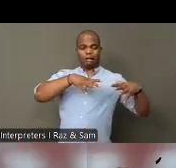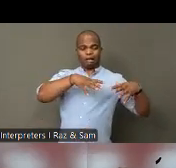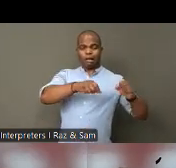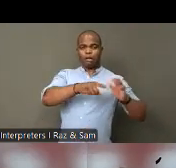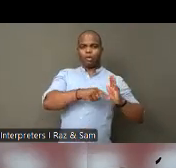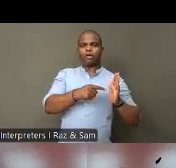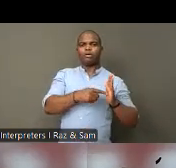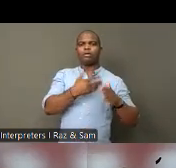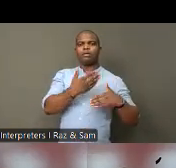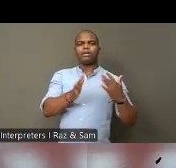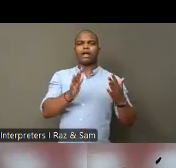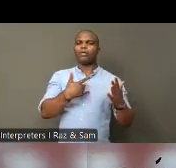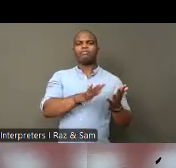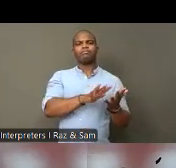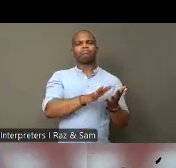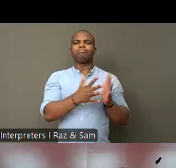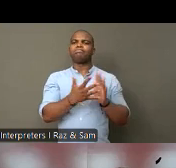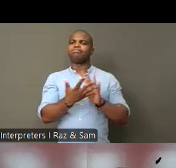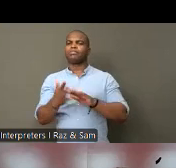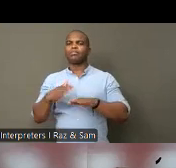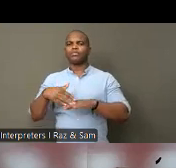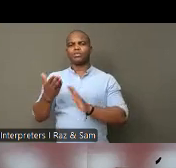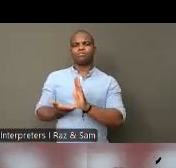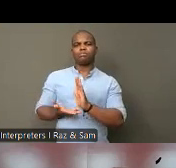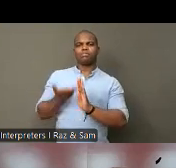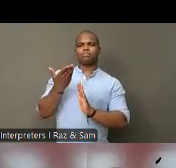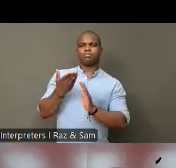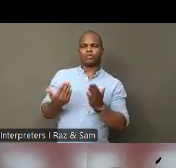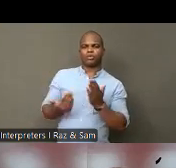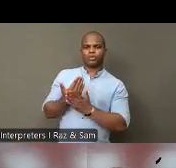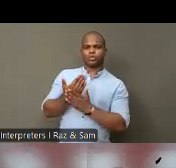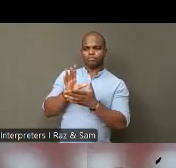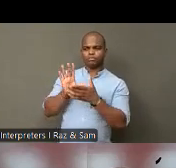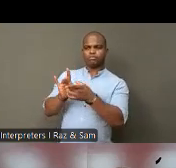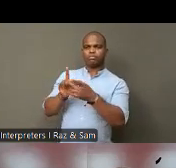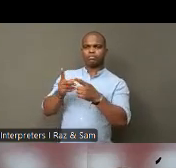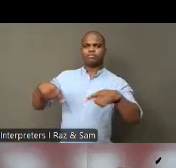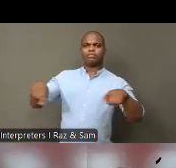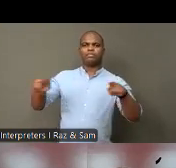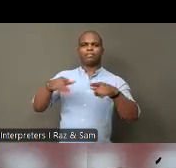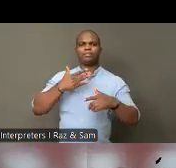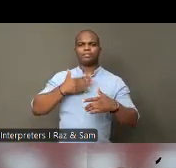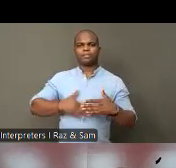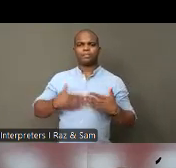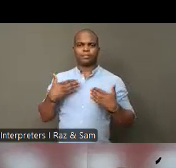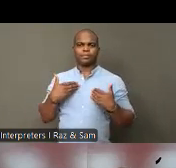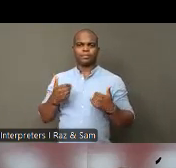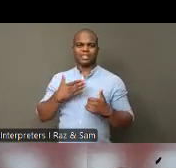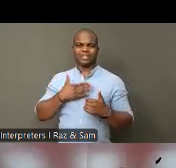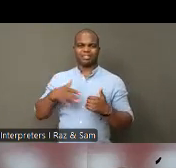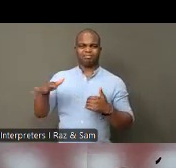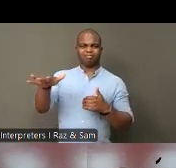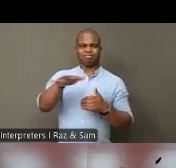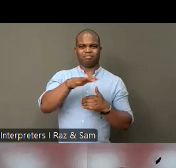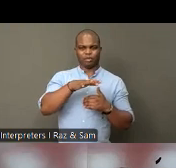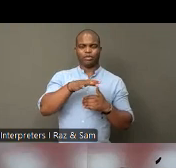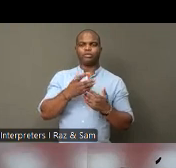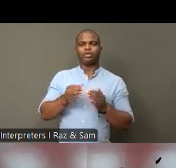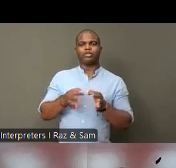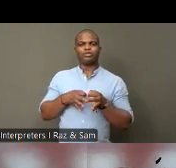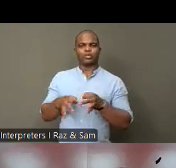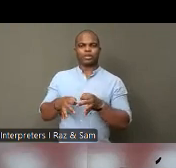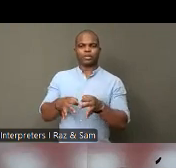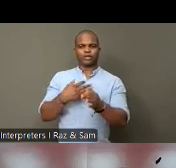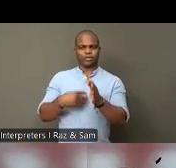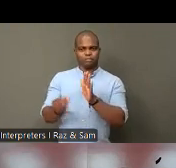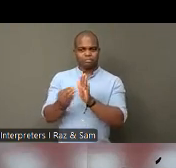de atendimento médico primário e queremos garantir que nós podemos oferecer pelo menos 150 intervenções